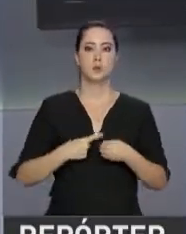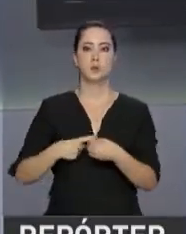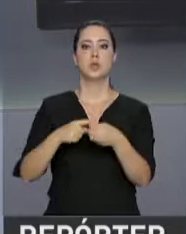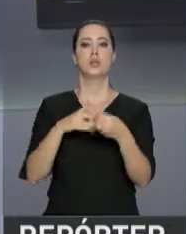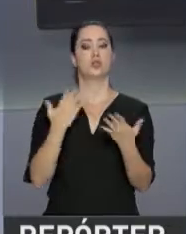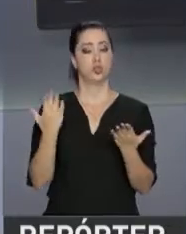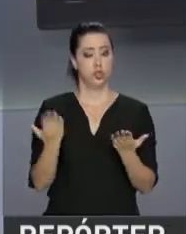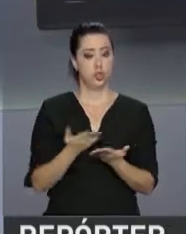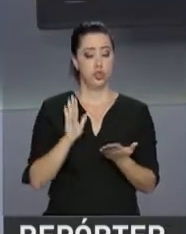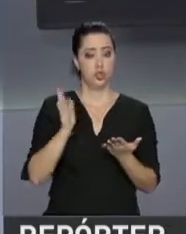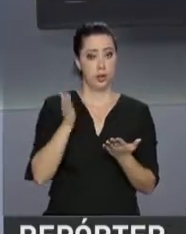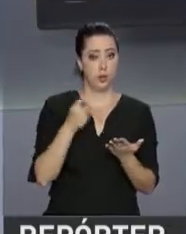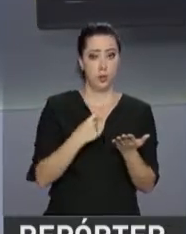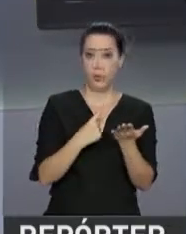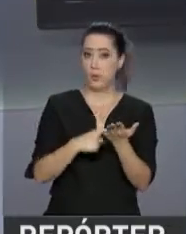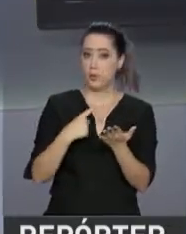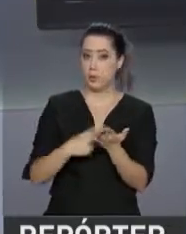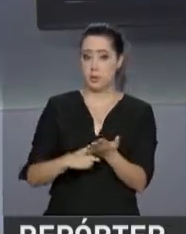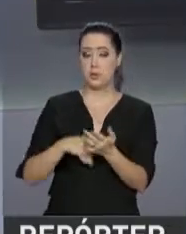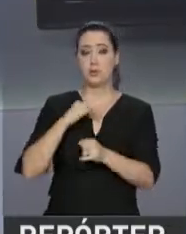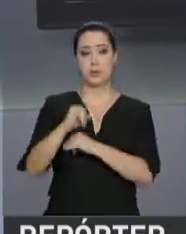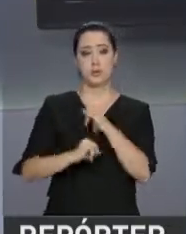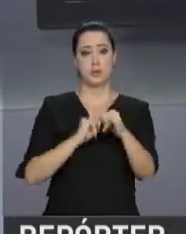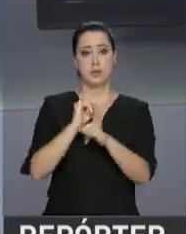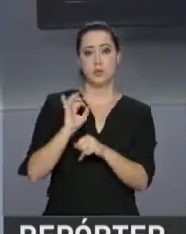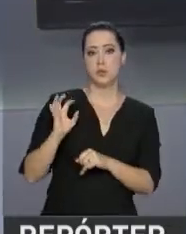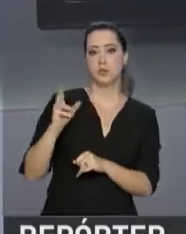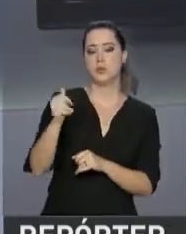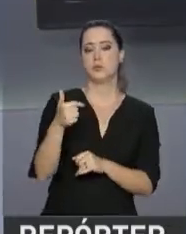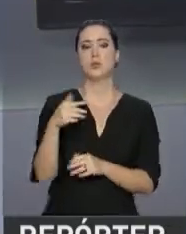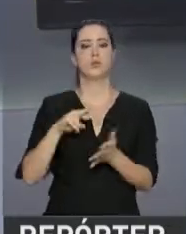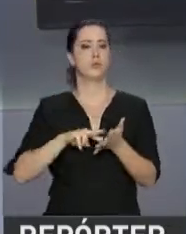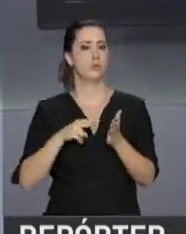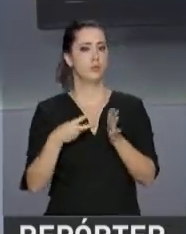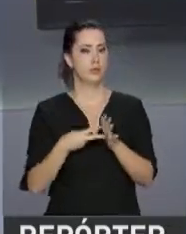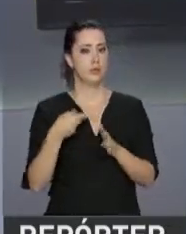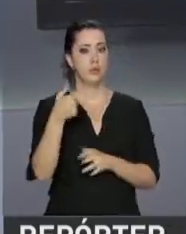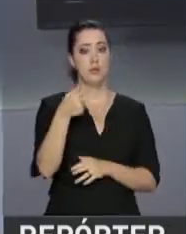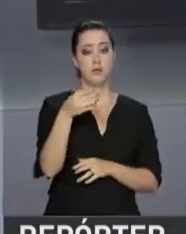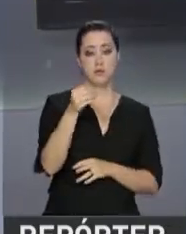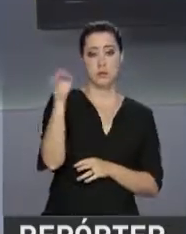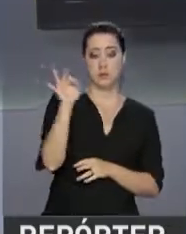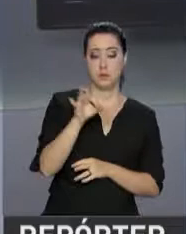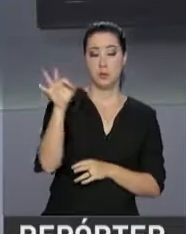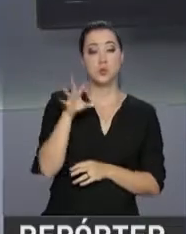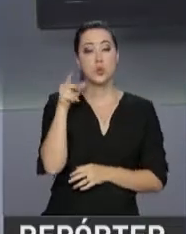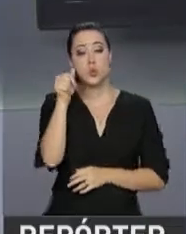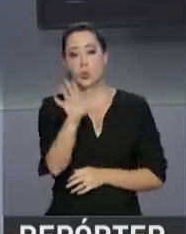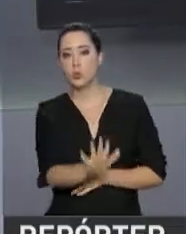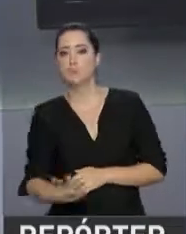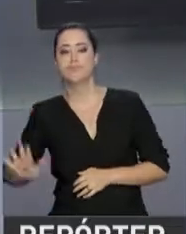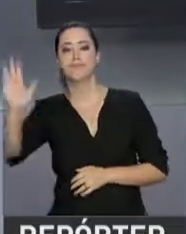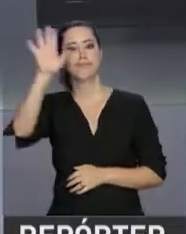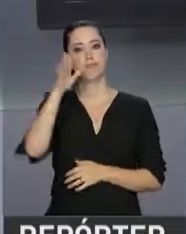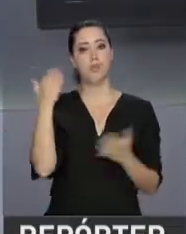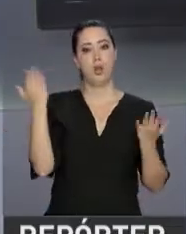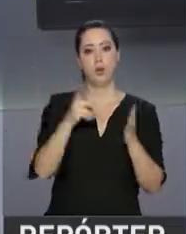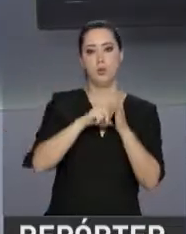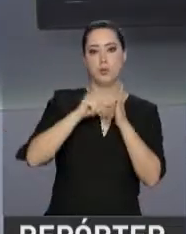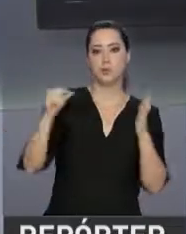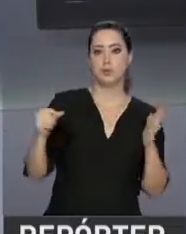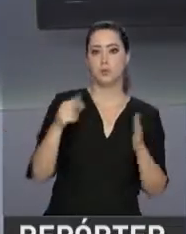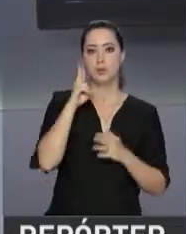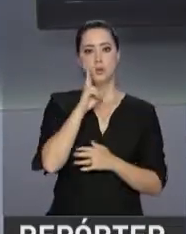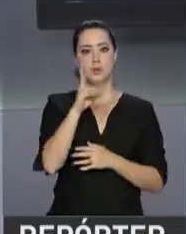aderiram ao programa internet para todos o número representa 70% das cidades brasileiras do palácio do planalto repórter pablo